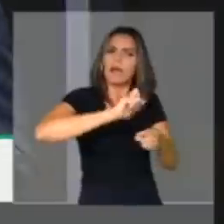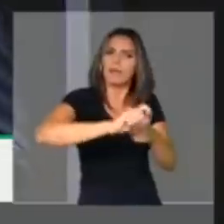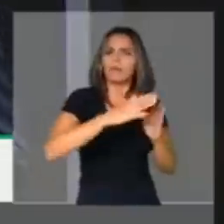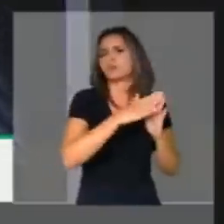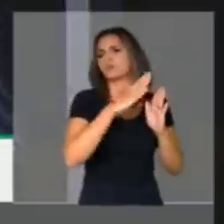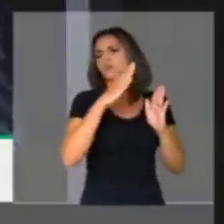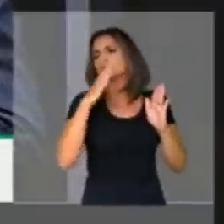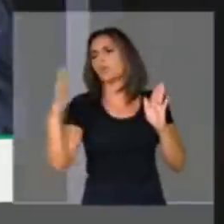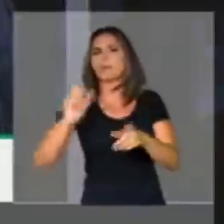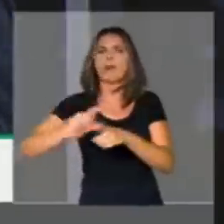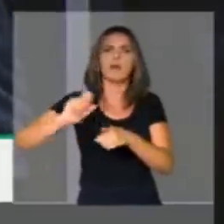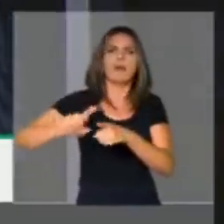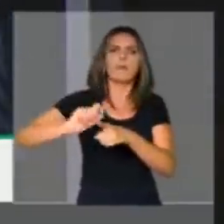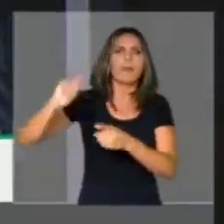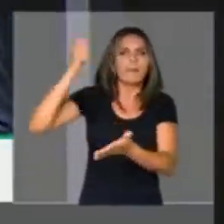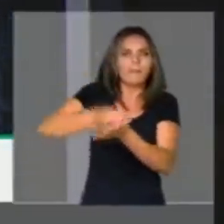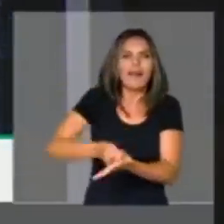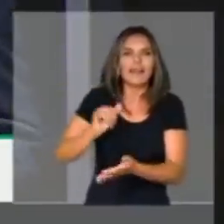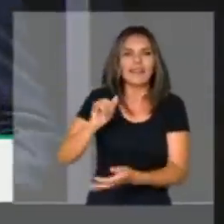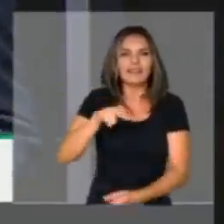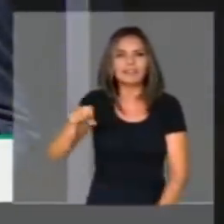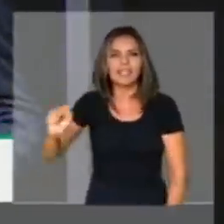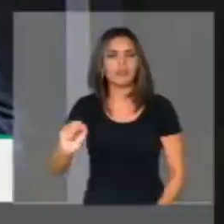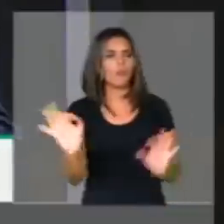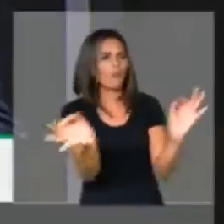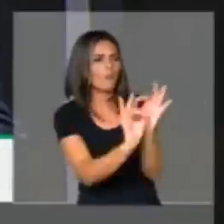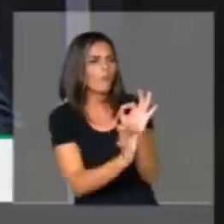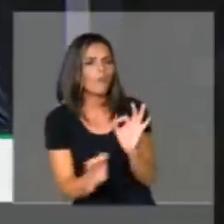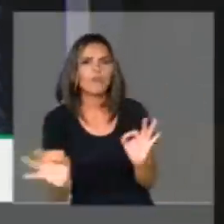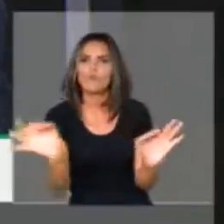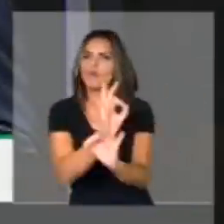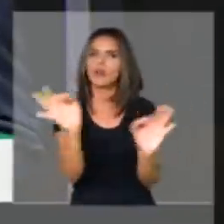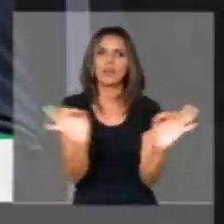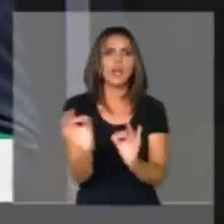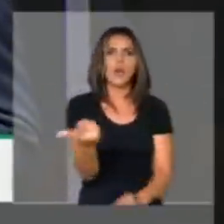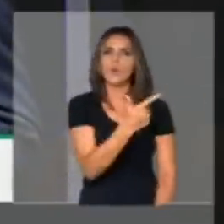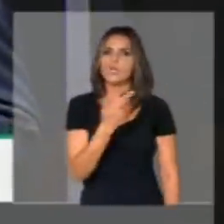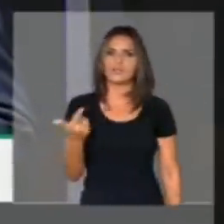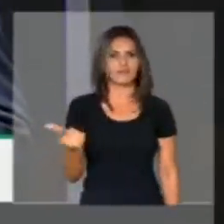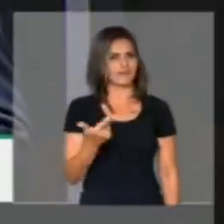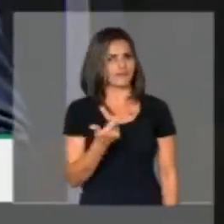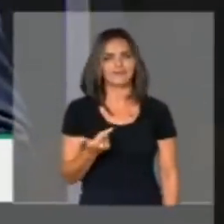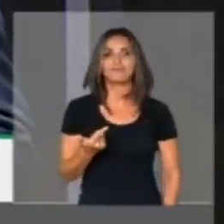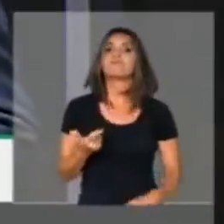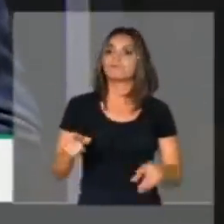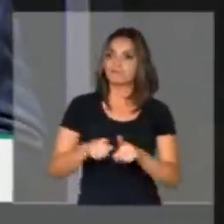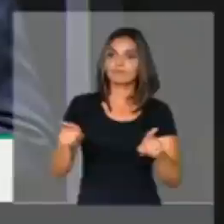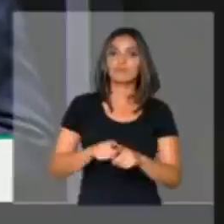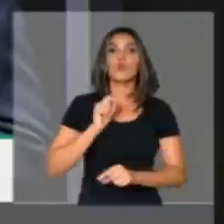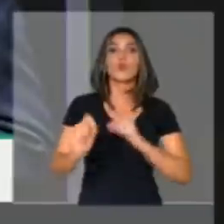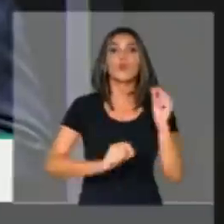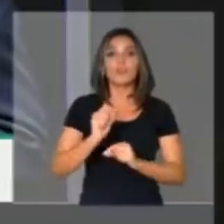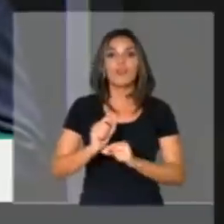seu período de trabalho, durante toda a sua vida laboral? Nenhum! Isso é uma ilusão, isso não existe. Hoje, inclusive, para